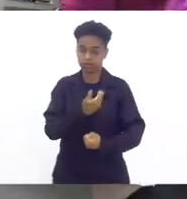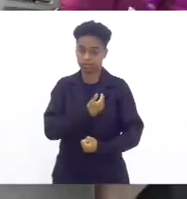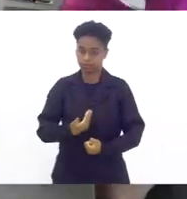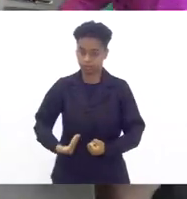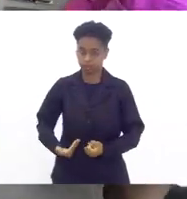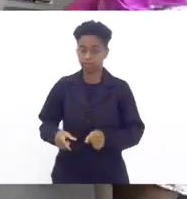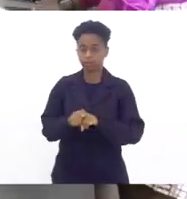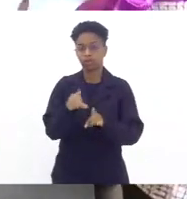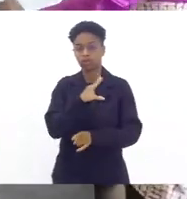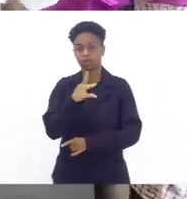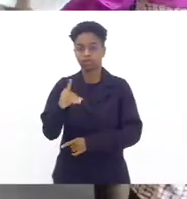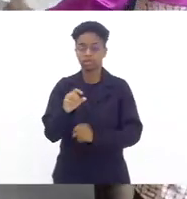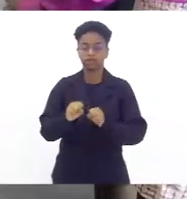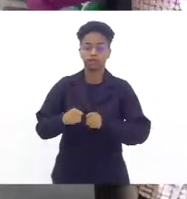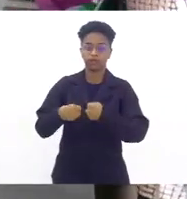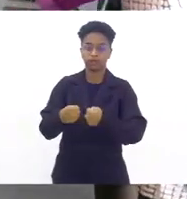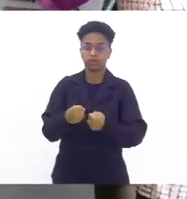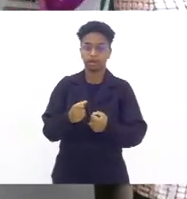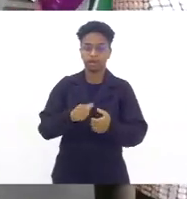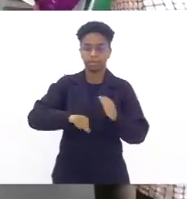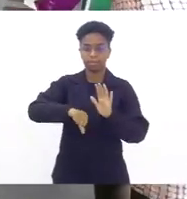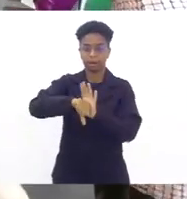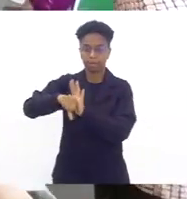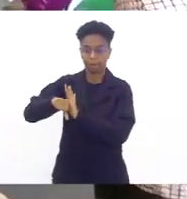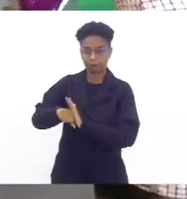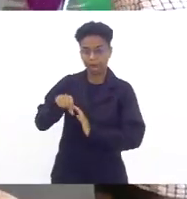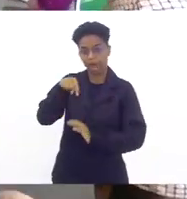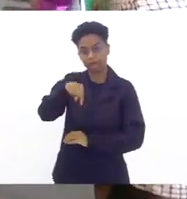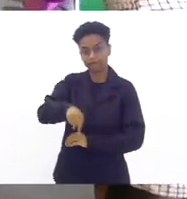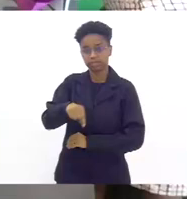criminal da Defensoria do Rio de Janeiro